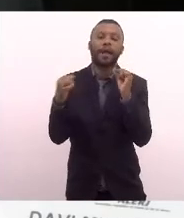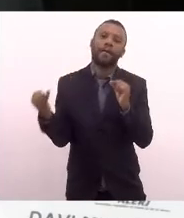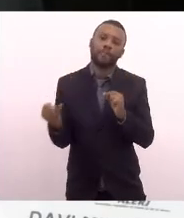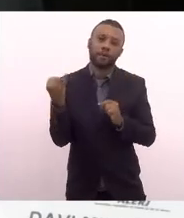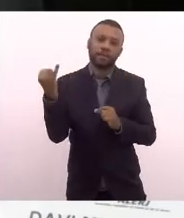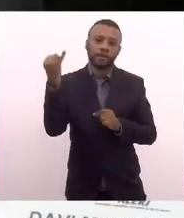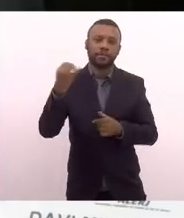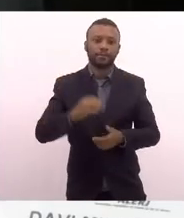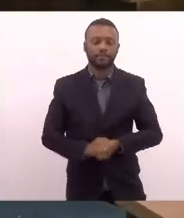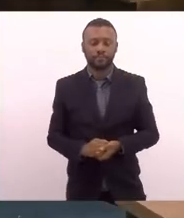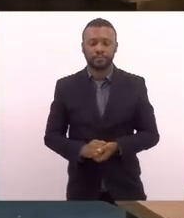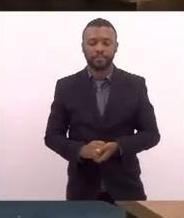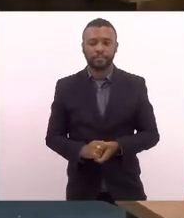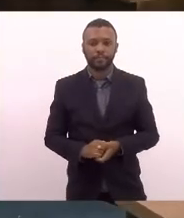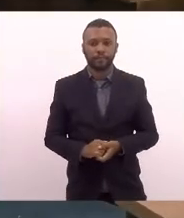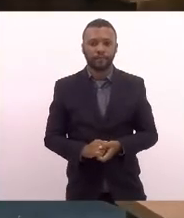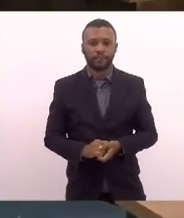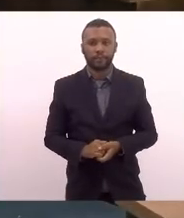fundamental,